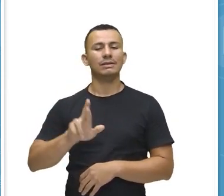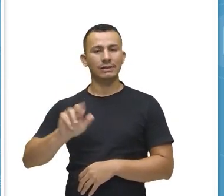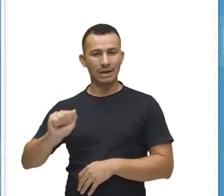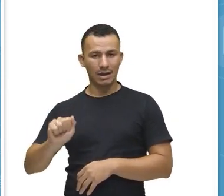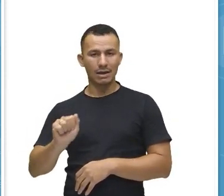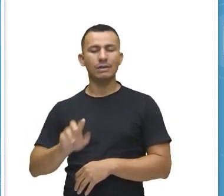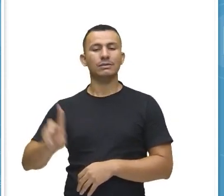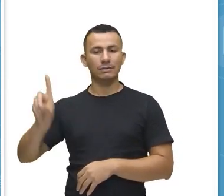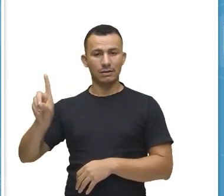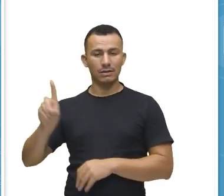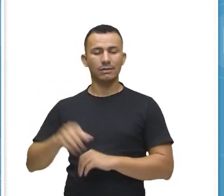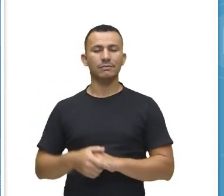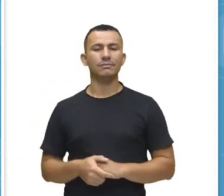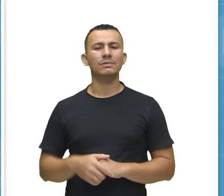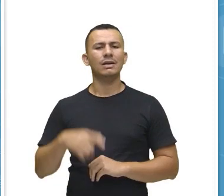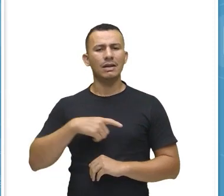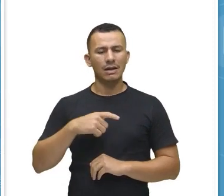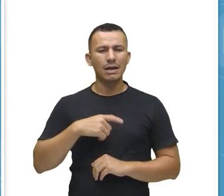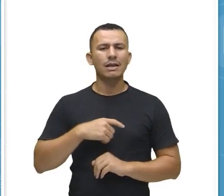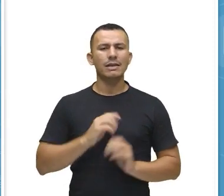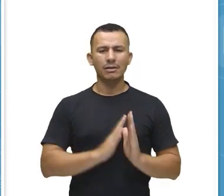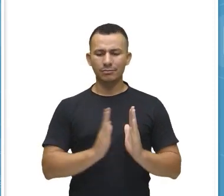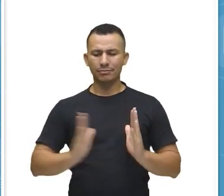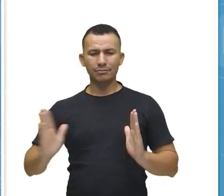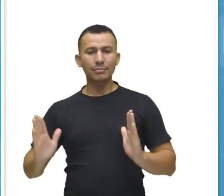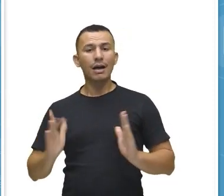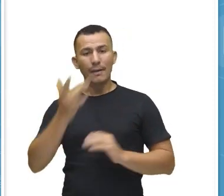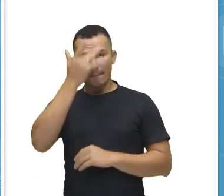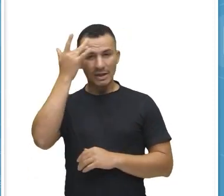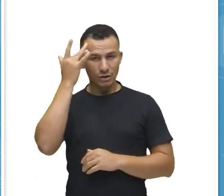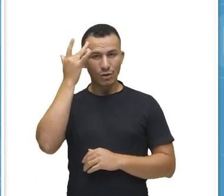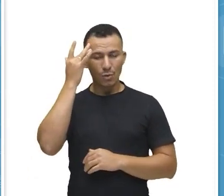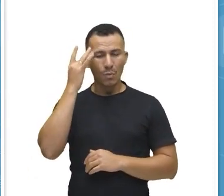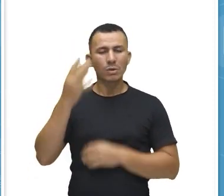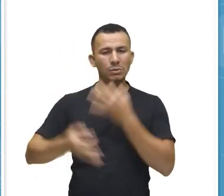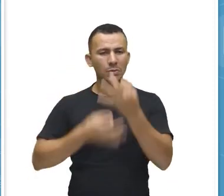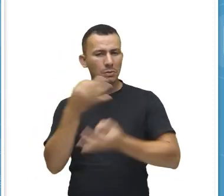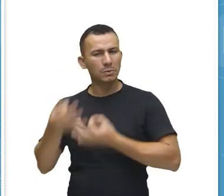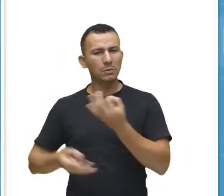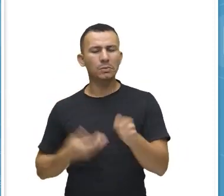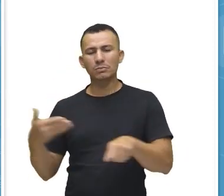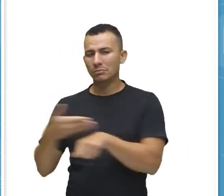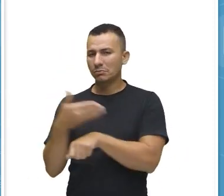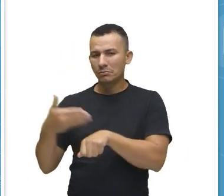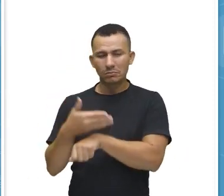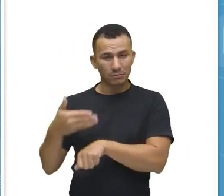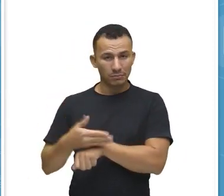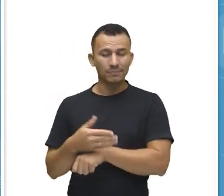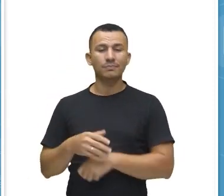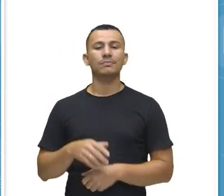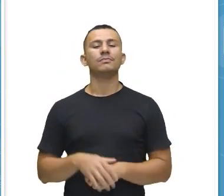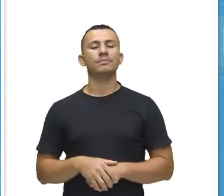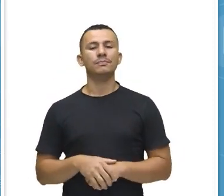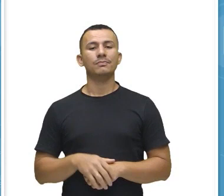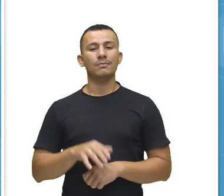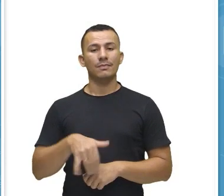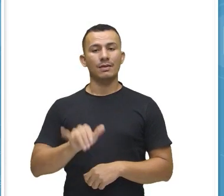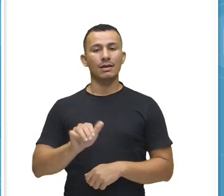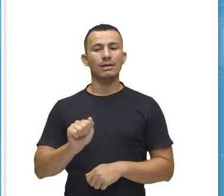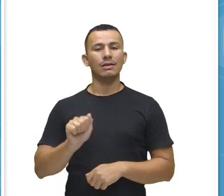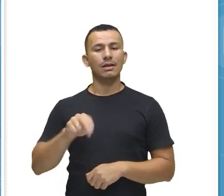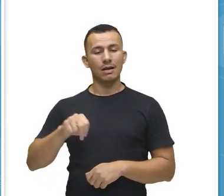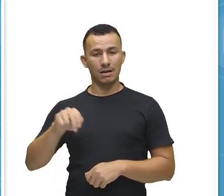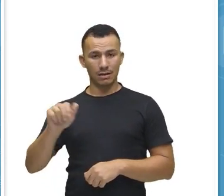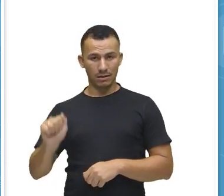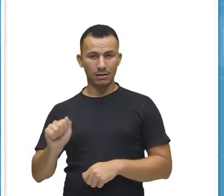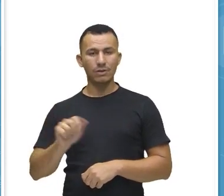participando também? Tem aqui uma sequência de pessoas sugerindo, ó. A Escola Estadual Raimundo Paz e a Iana, né,